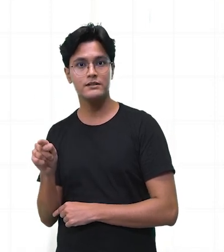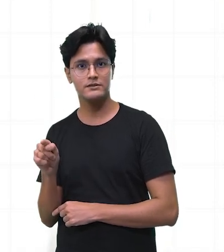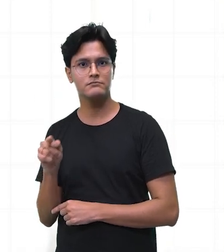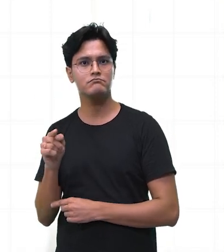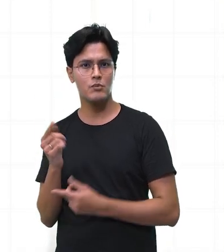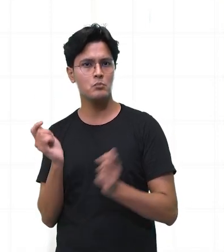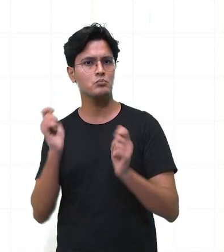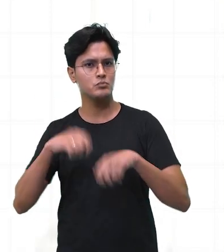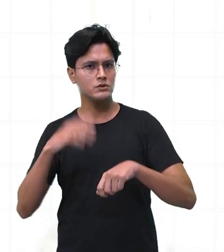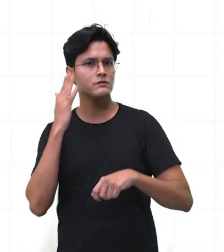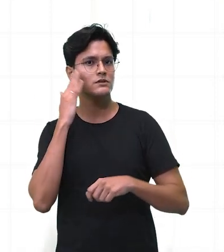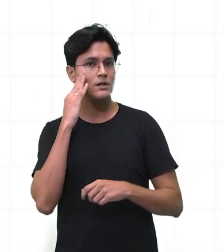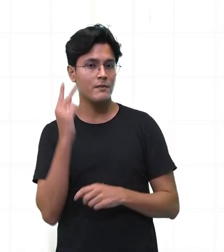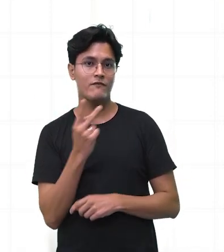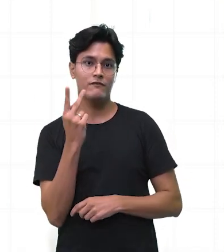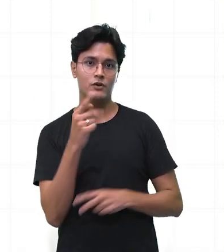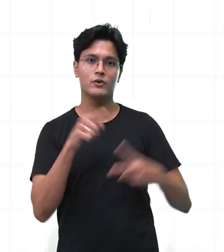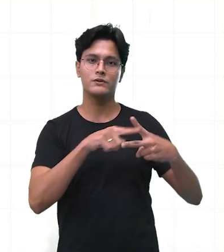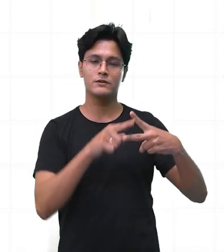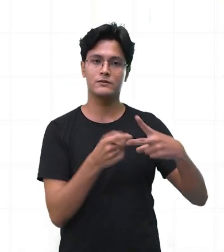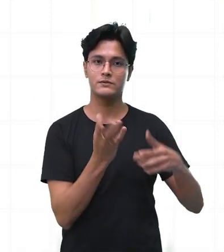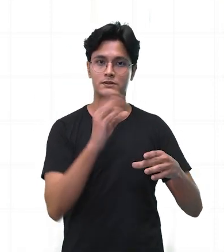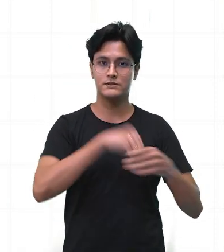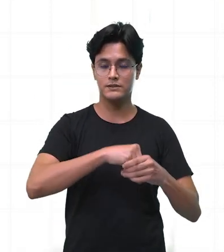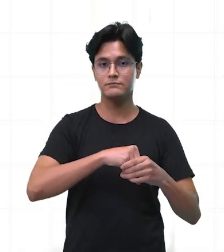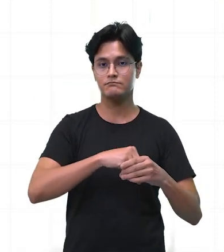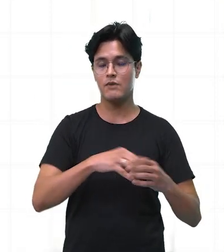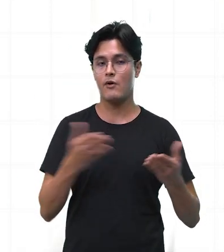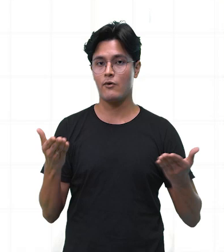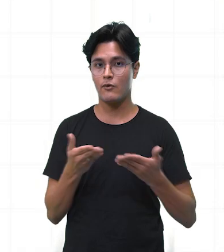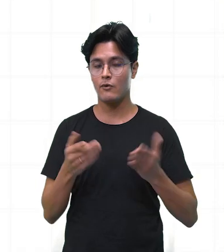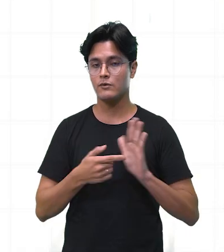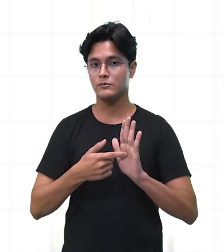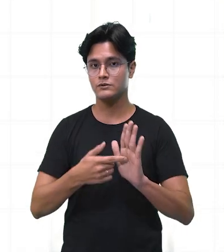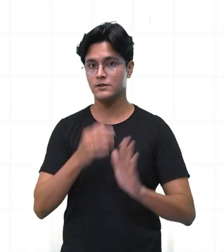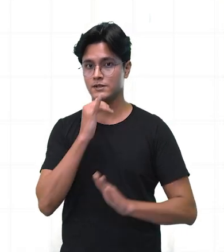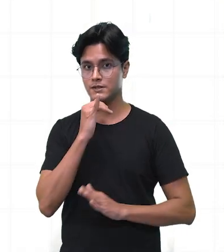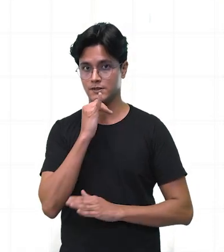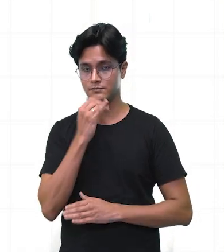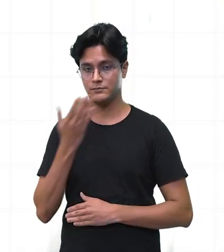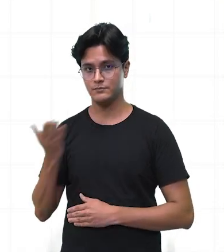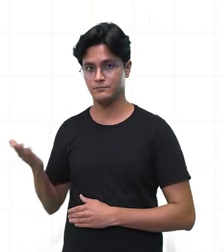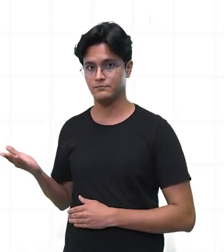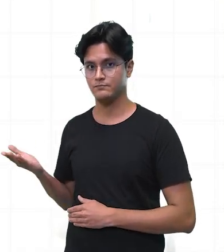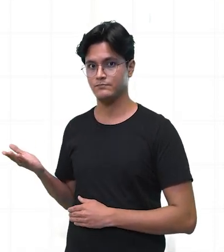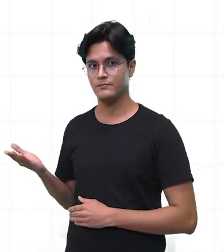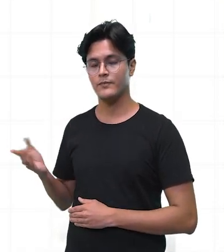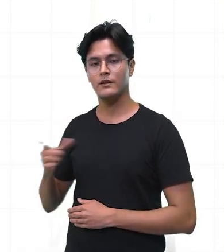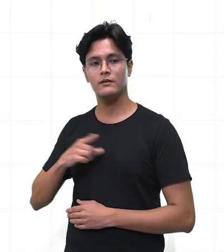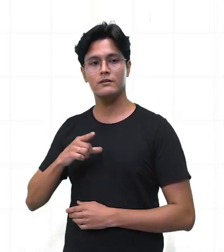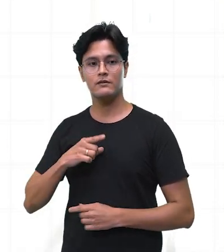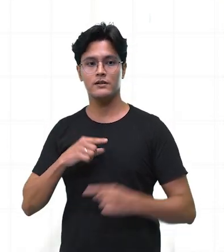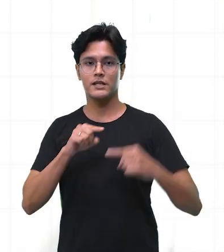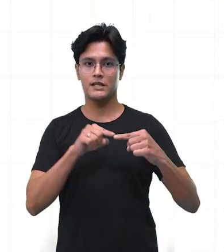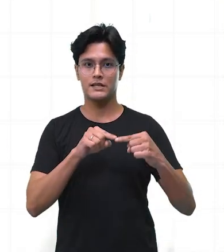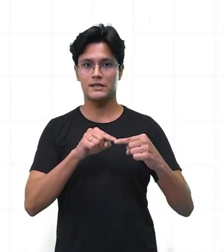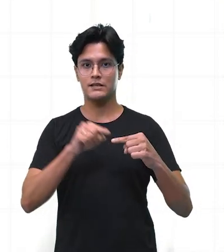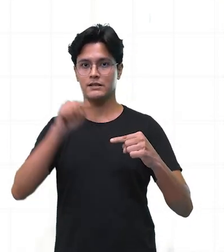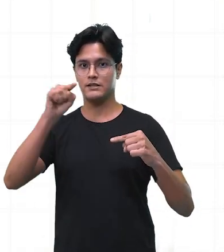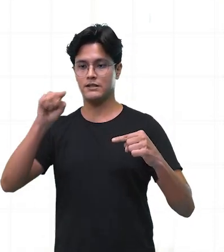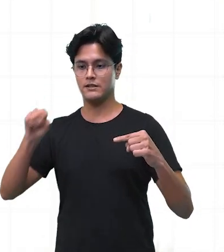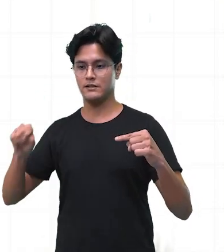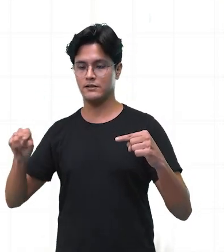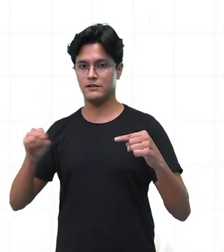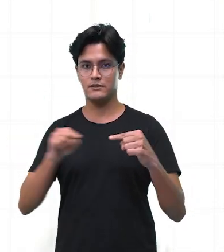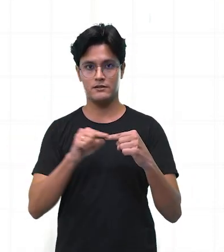ok? Vamos então agora a um exemplo. Olha aqui, nós temos o triângulo. Esse triângulo, ele tem um ângulo interno